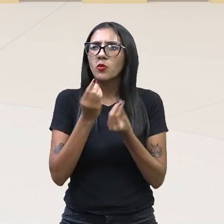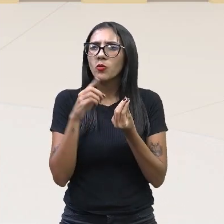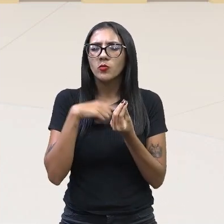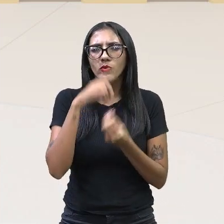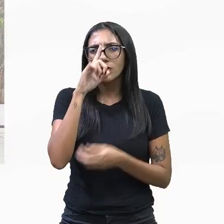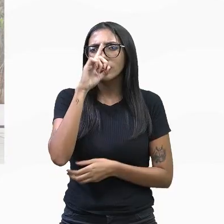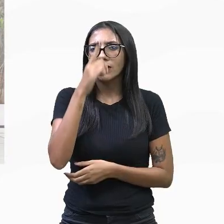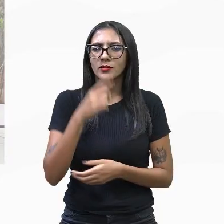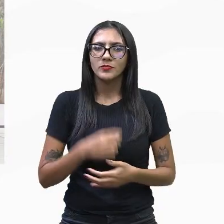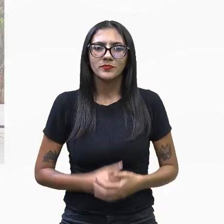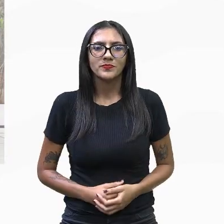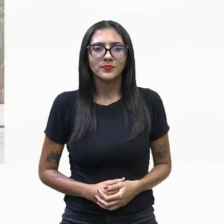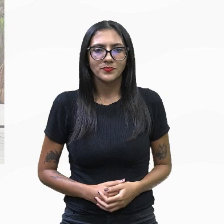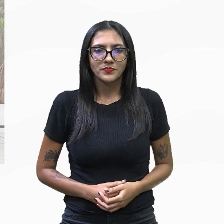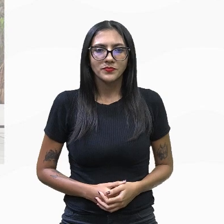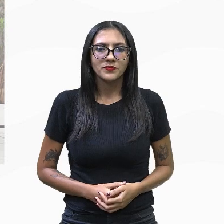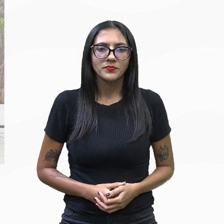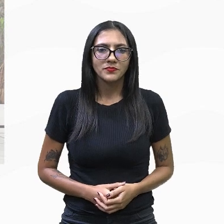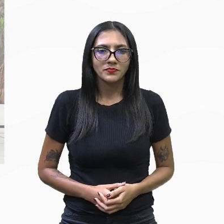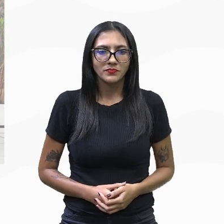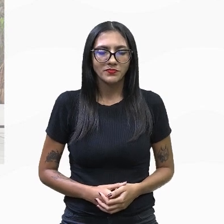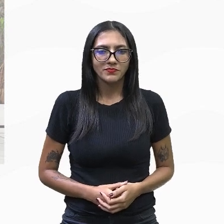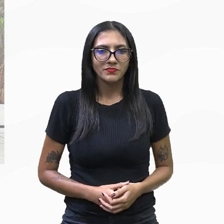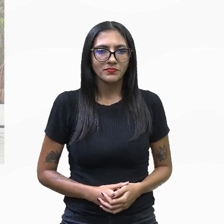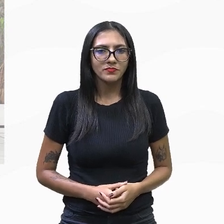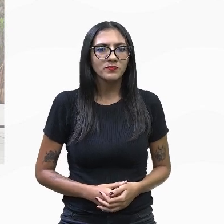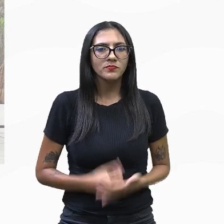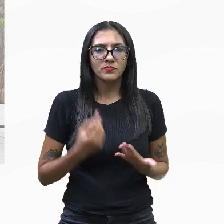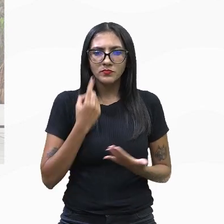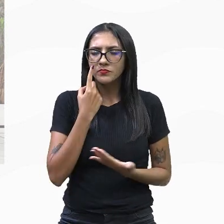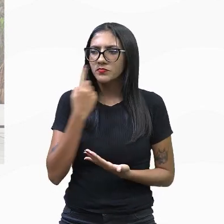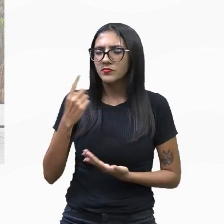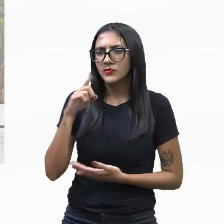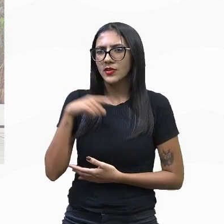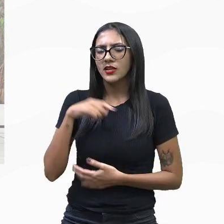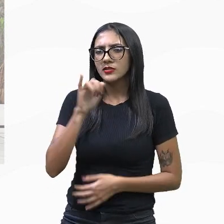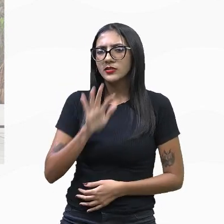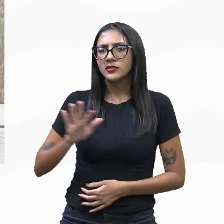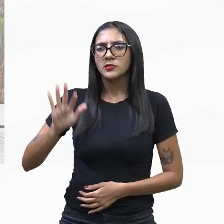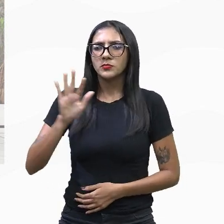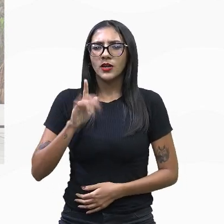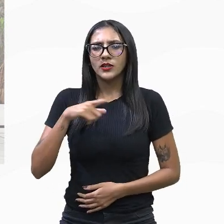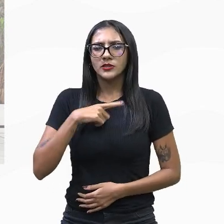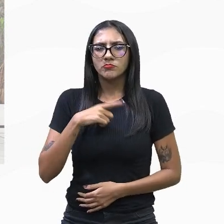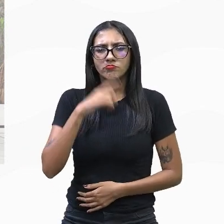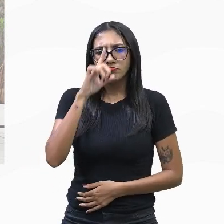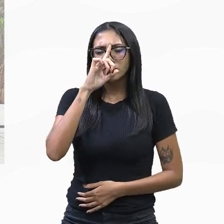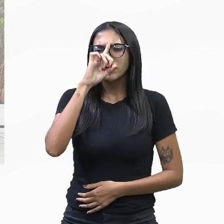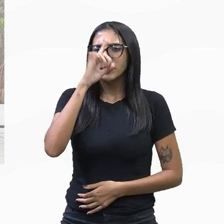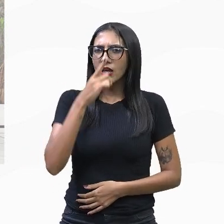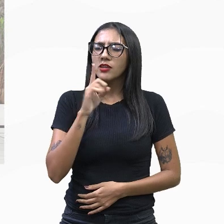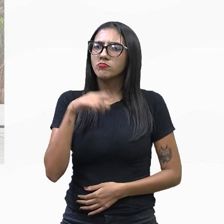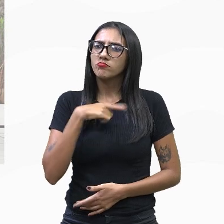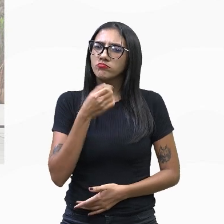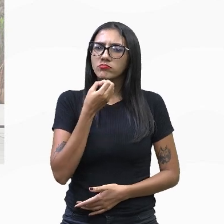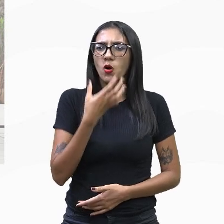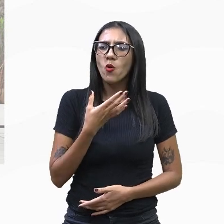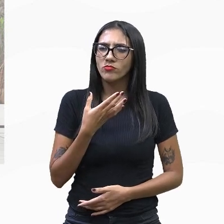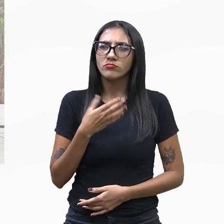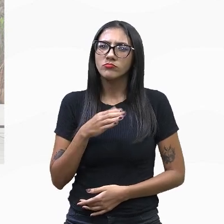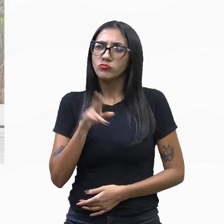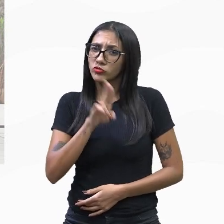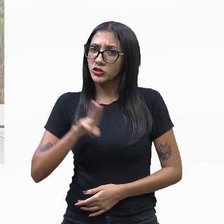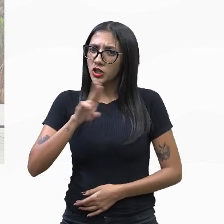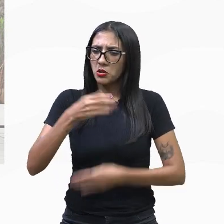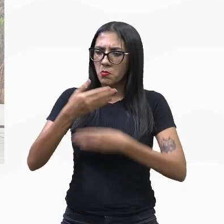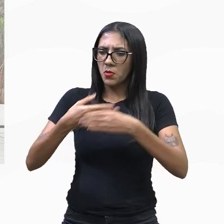Bora Olha lá. só. Então nós temos aqui, né, esses elementos que são presentes aqui, ele está divulgando, a ideia dele é boa, ele está utilizando o espaço e tudo